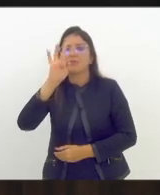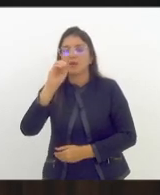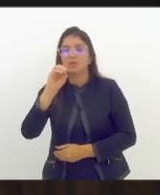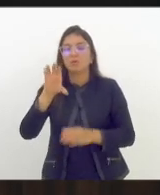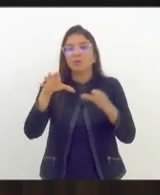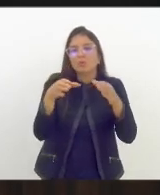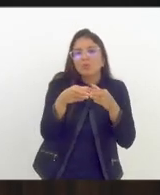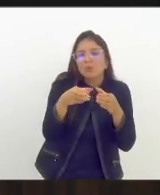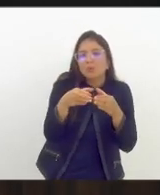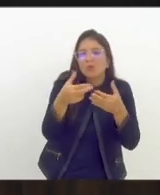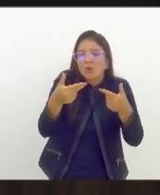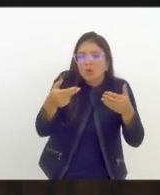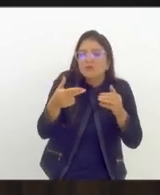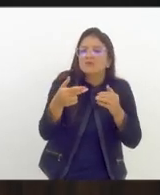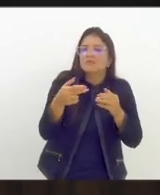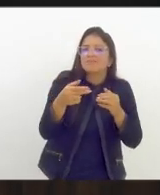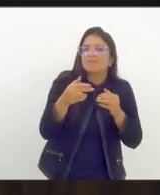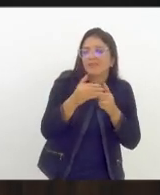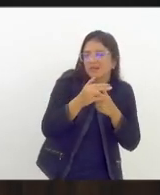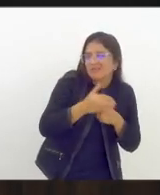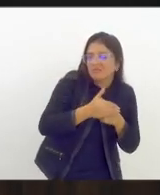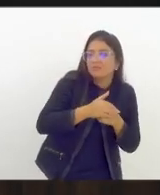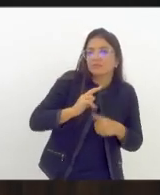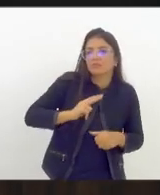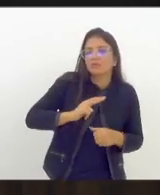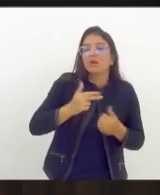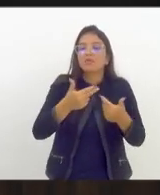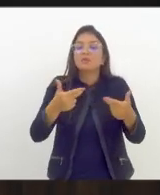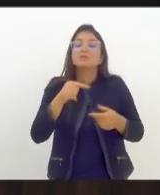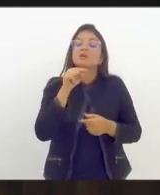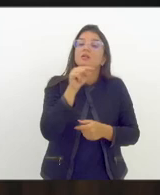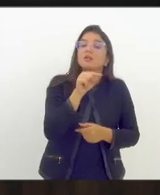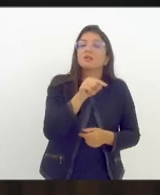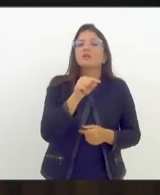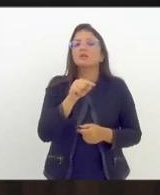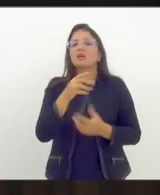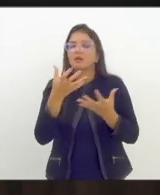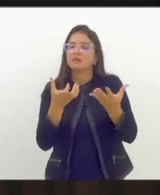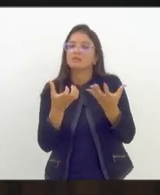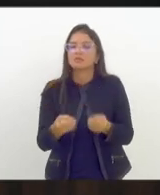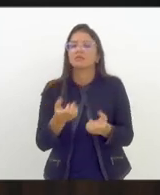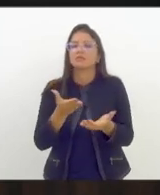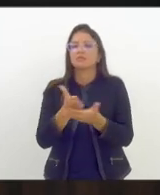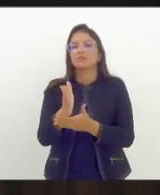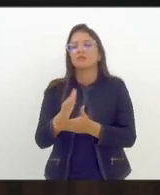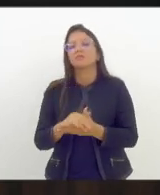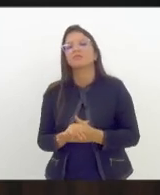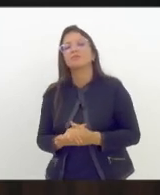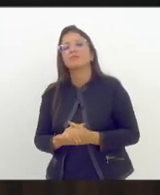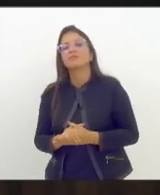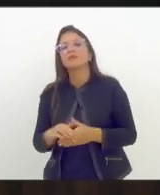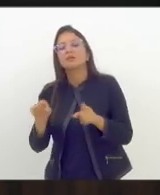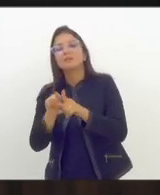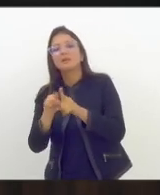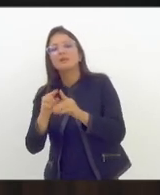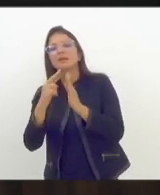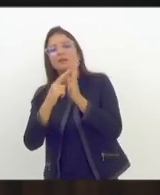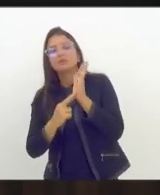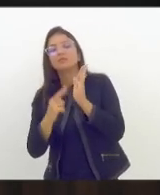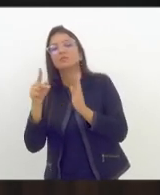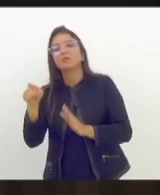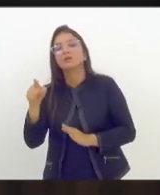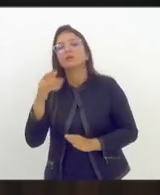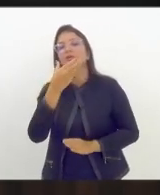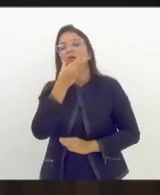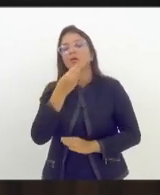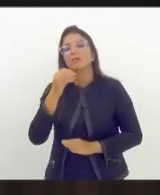Externas é favorável e o deputado relator, deputado Márcio Canella. Em discussão. Para discutir,